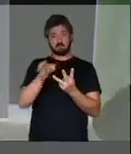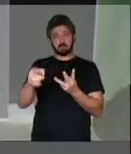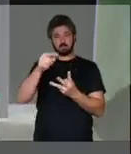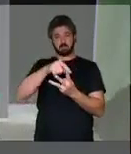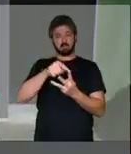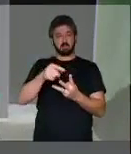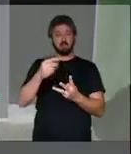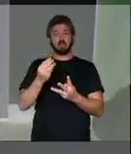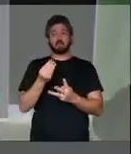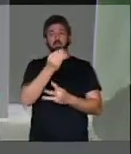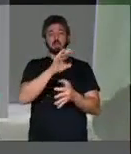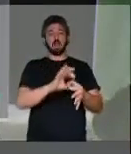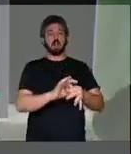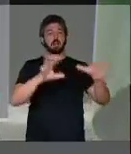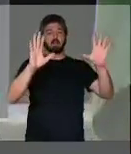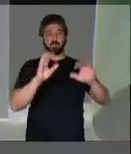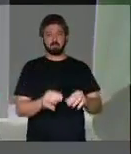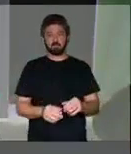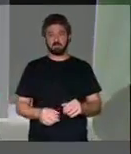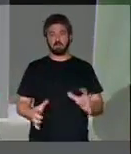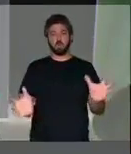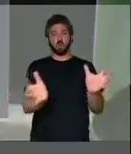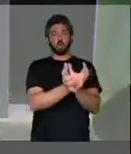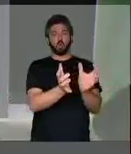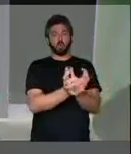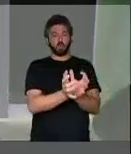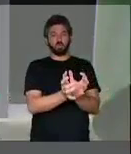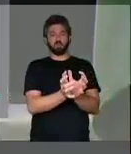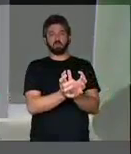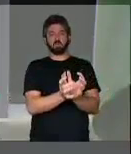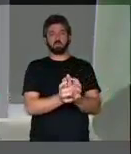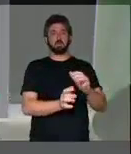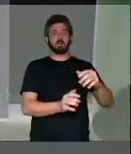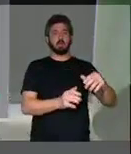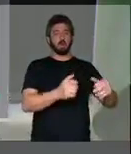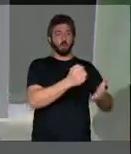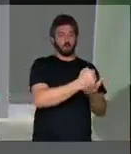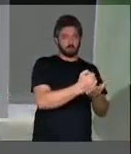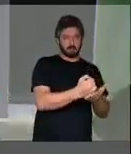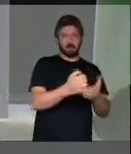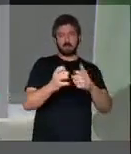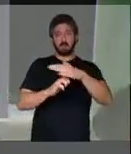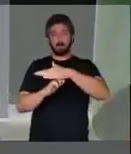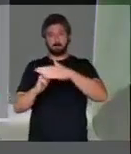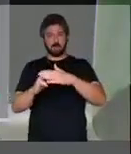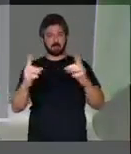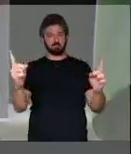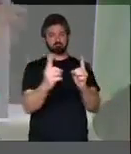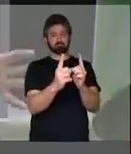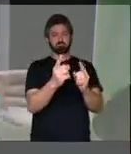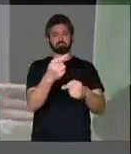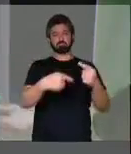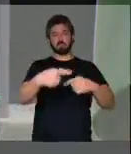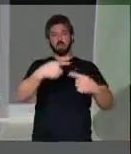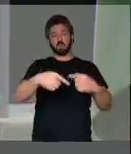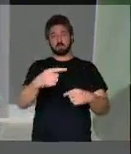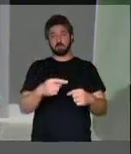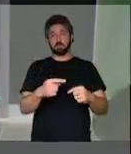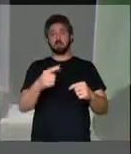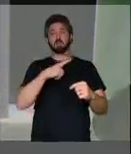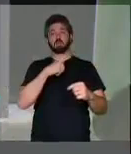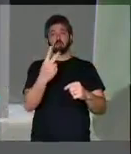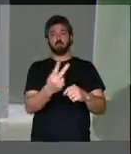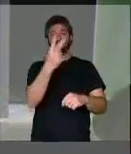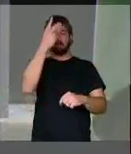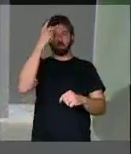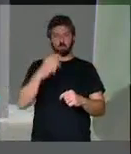de conferir autonomia coletiva às partes para chegarem a uma negociação em que o negociado